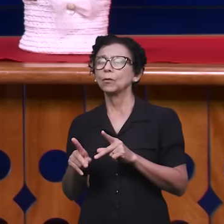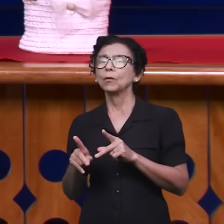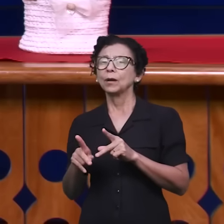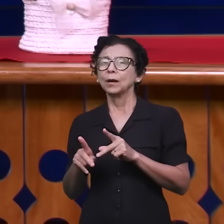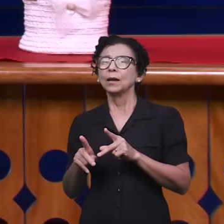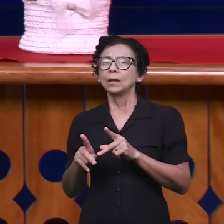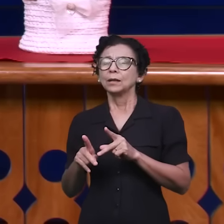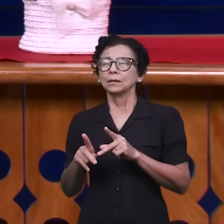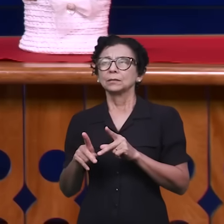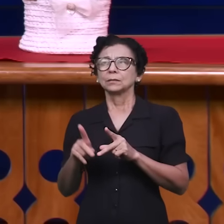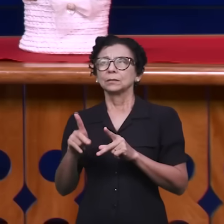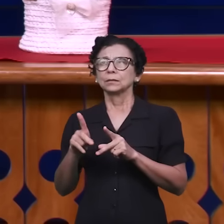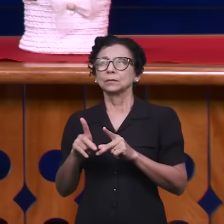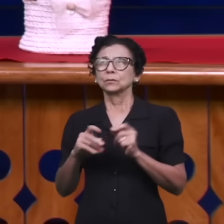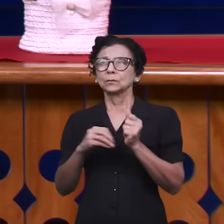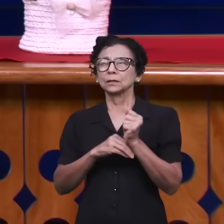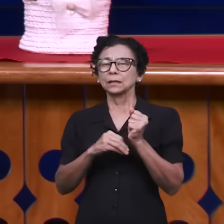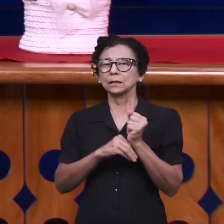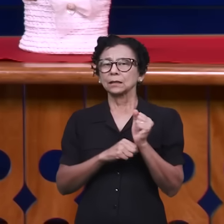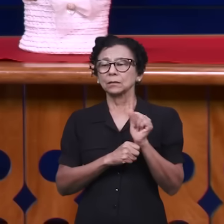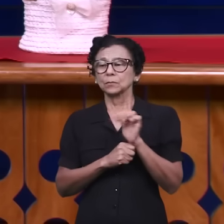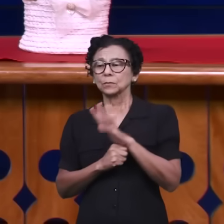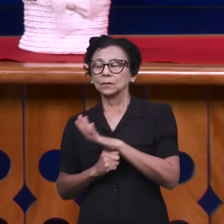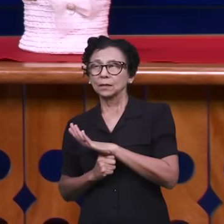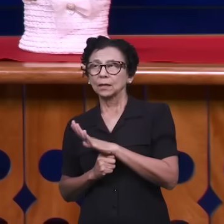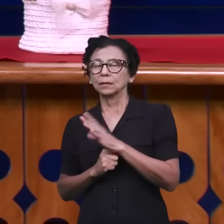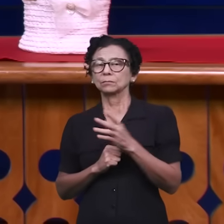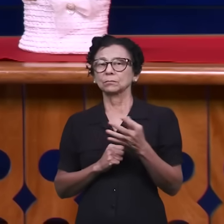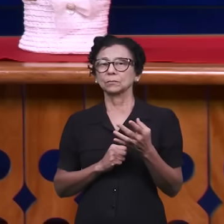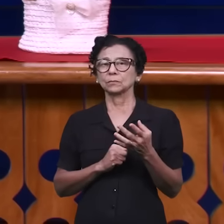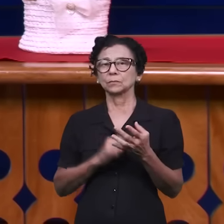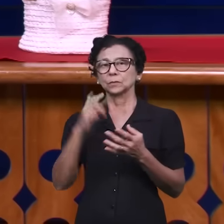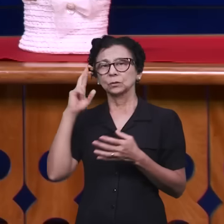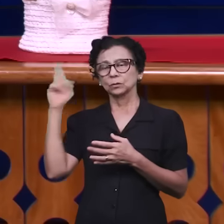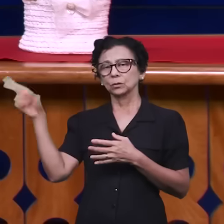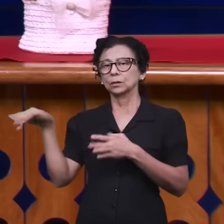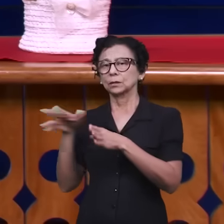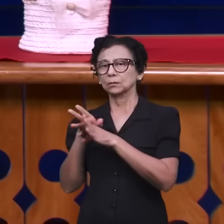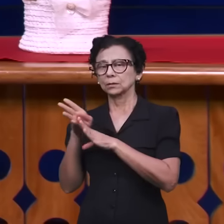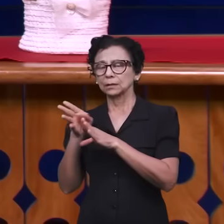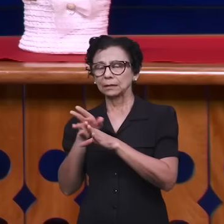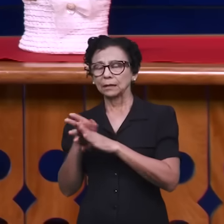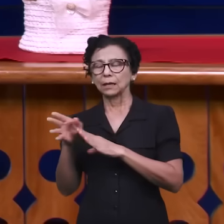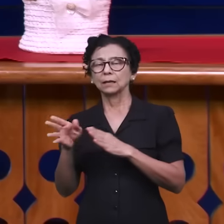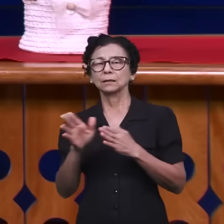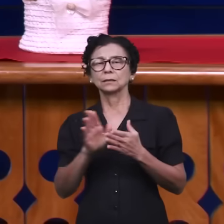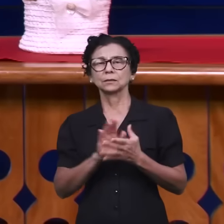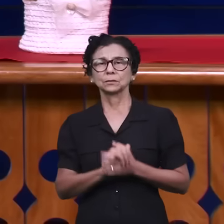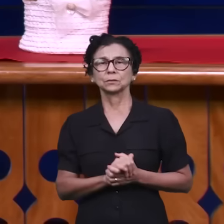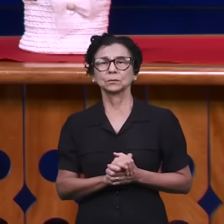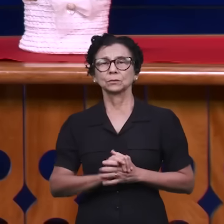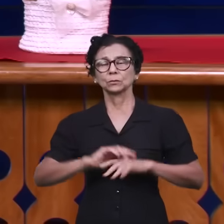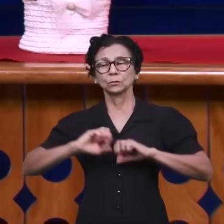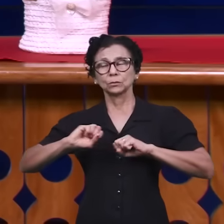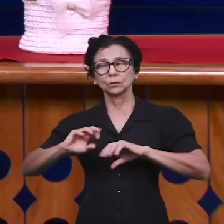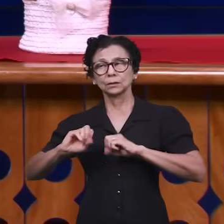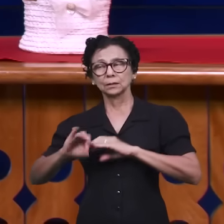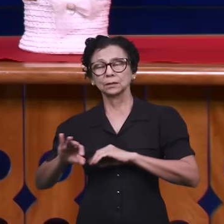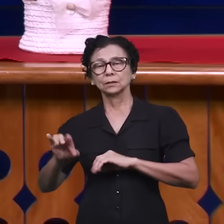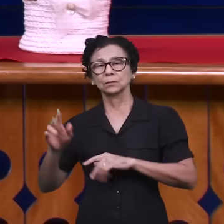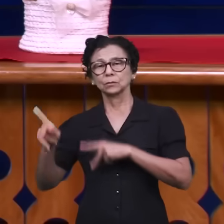tudo o Senhor tem orientado, tem dado a sua palavra, o